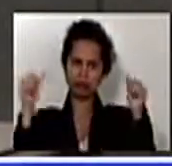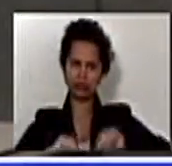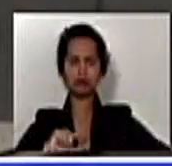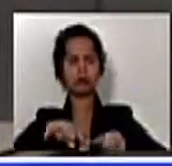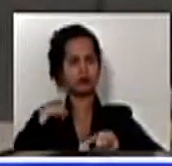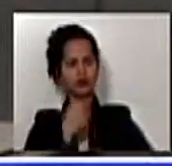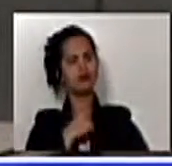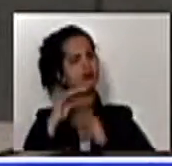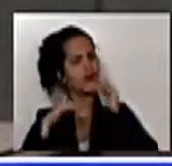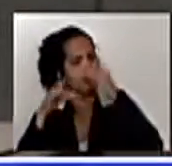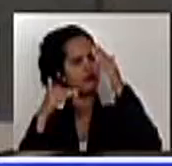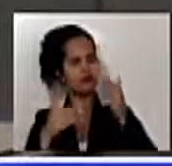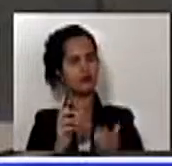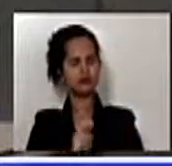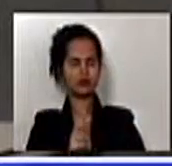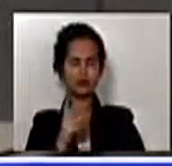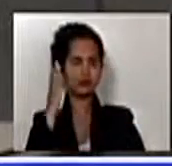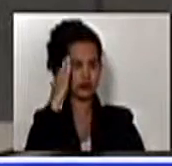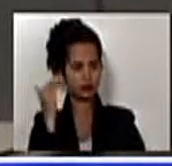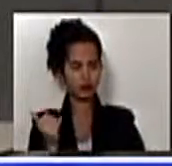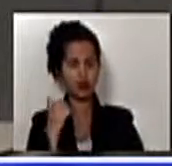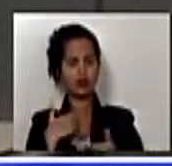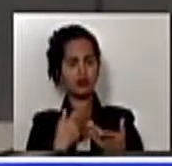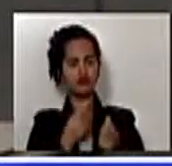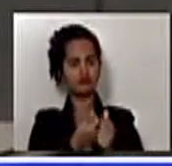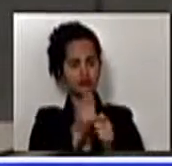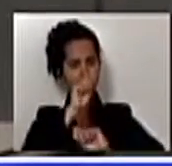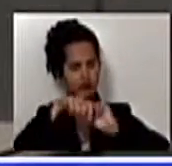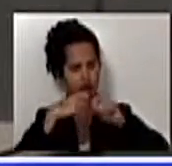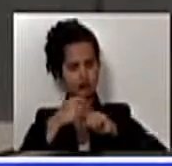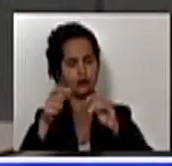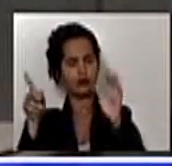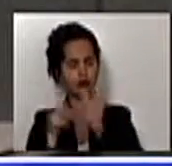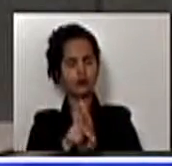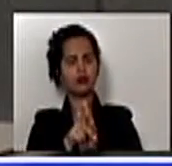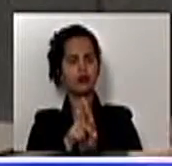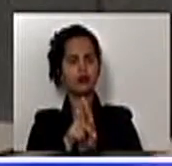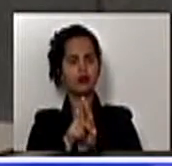que o orçamento que sair daqui não é um orçamento que vai ser o orçamento